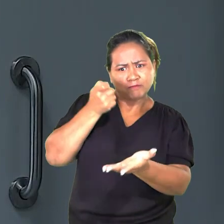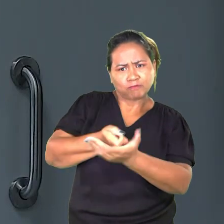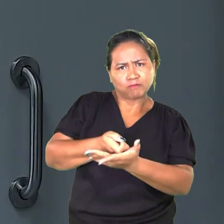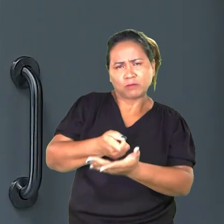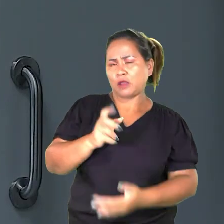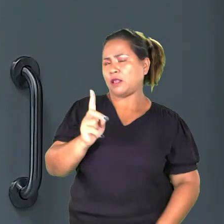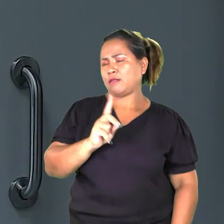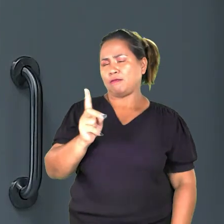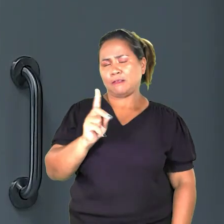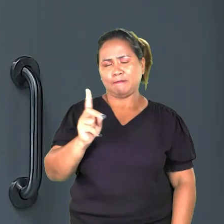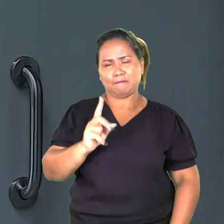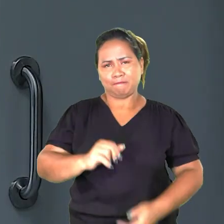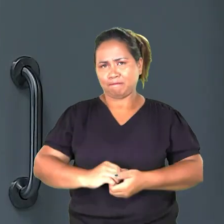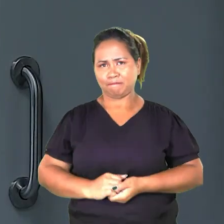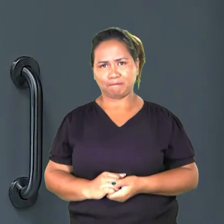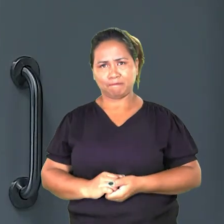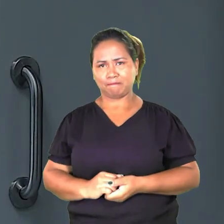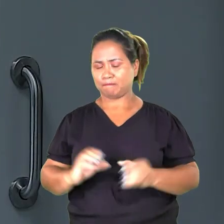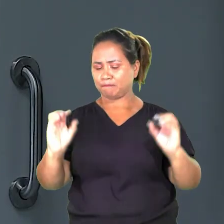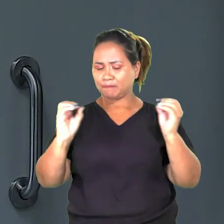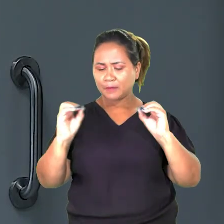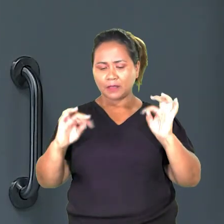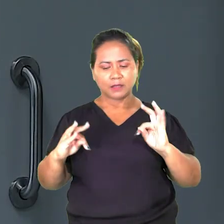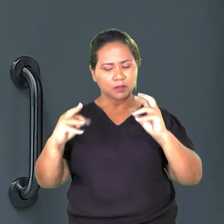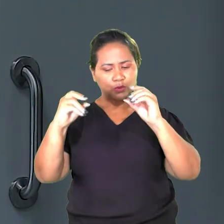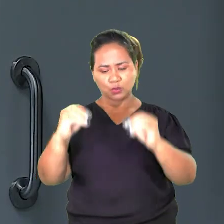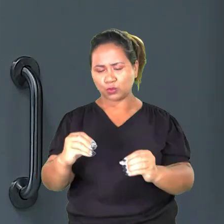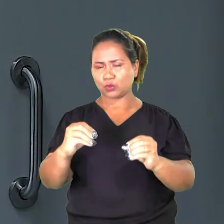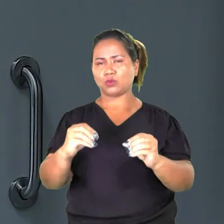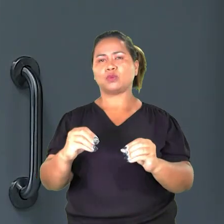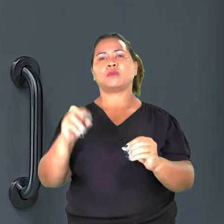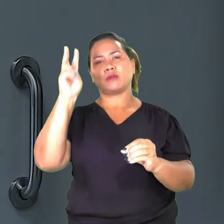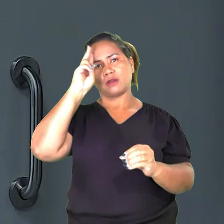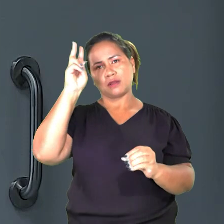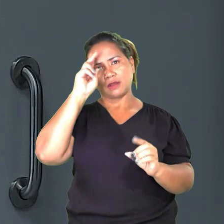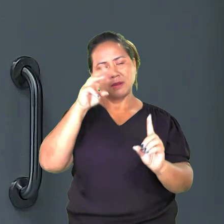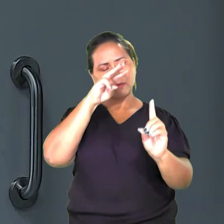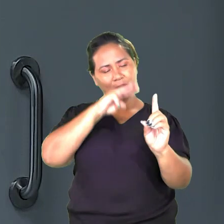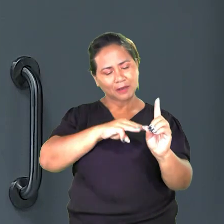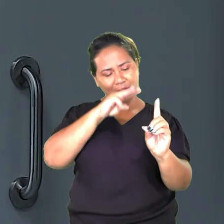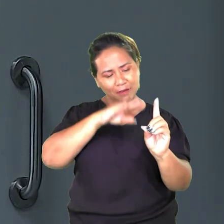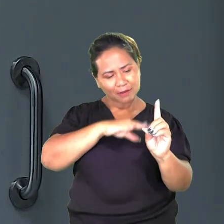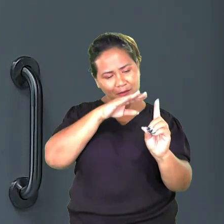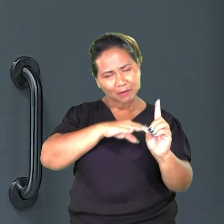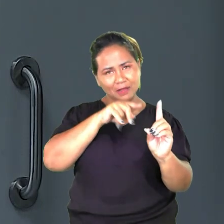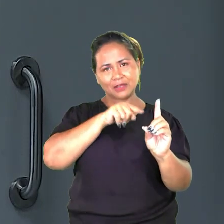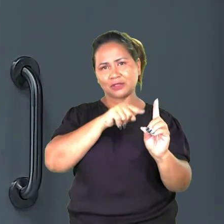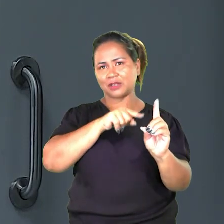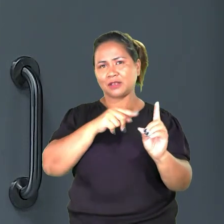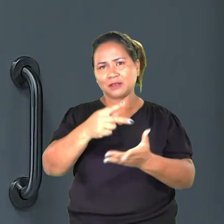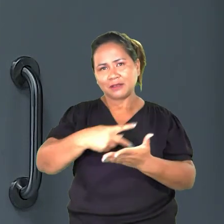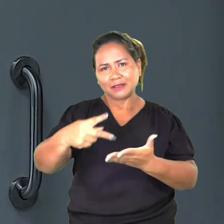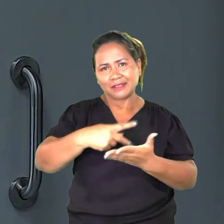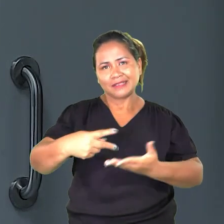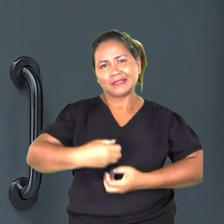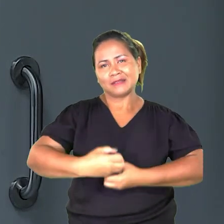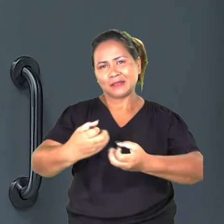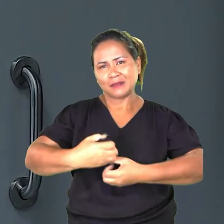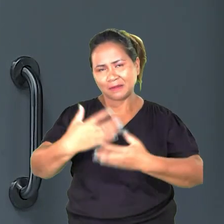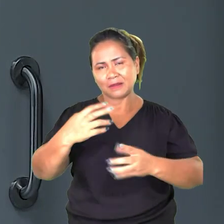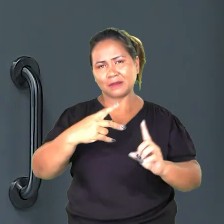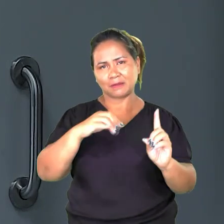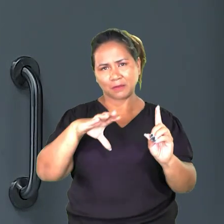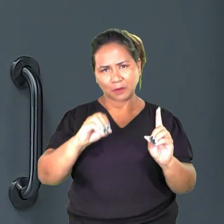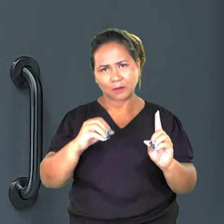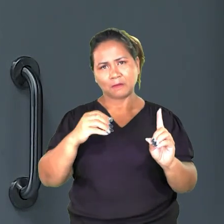valor monetário para tal uso. Tudo isso em memória do nosso amado poeta